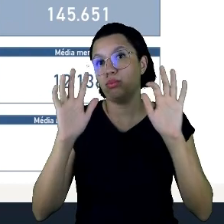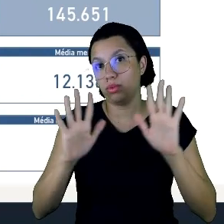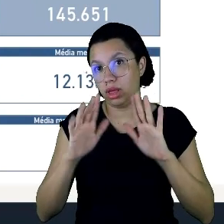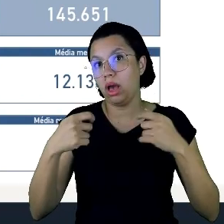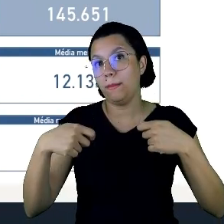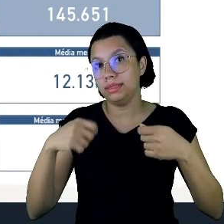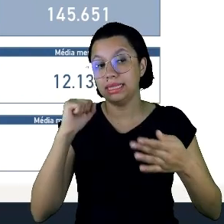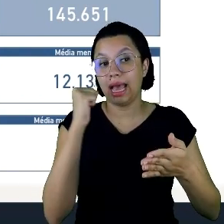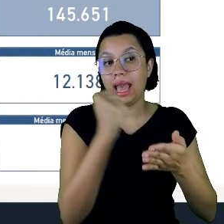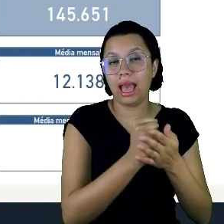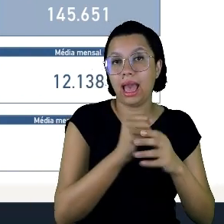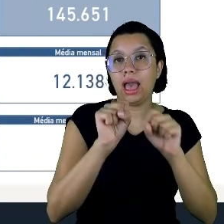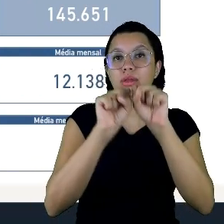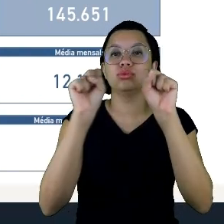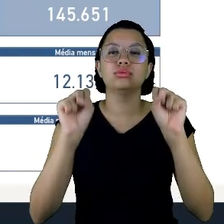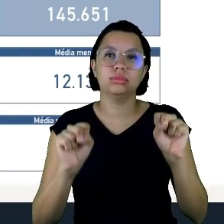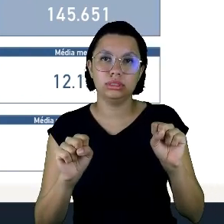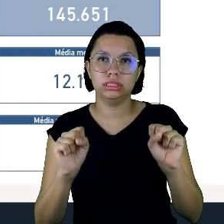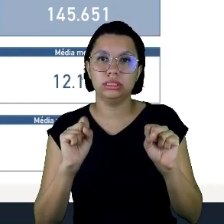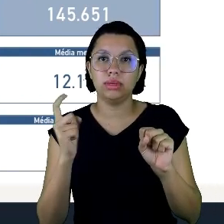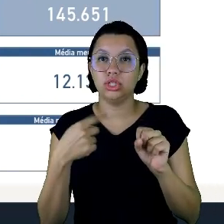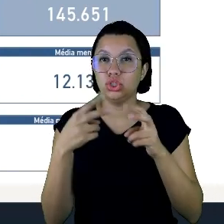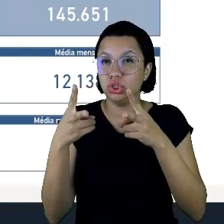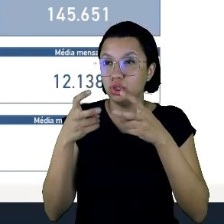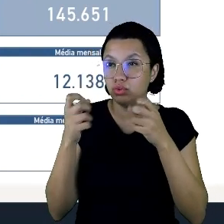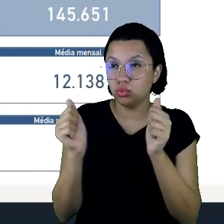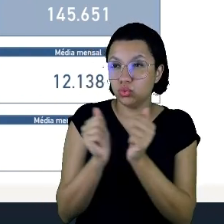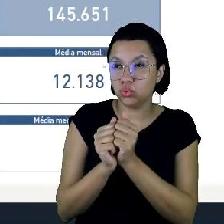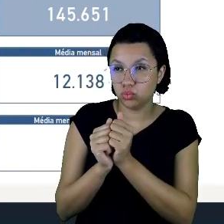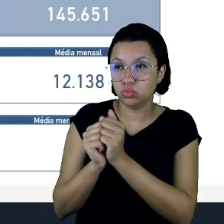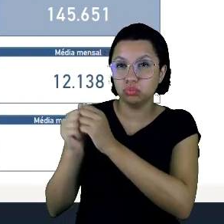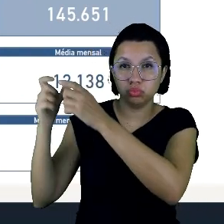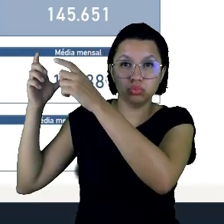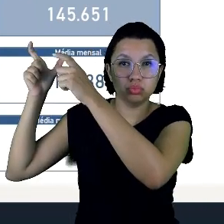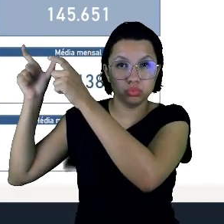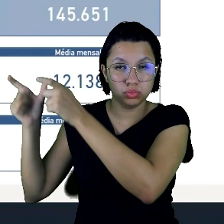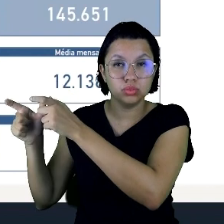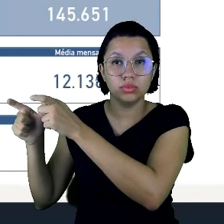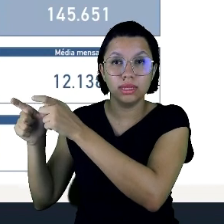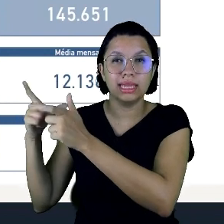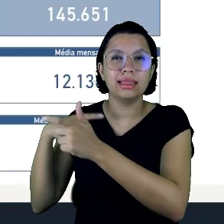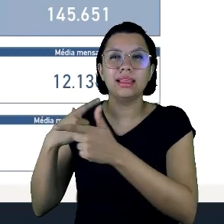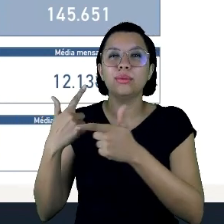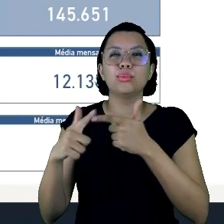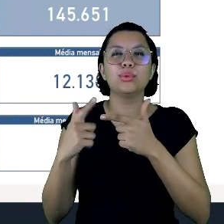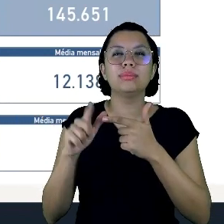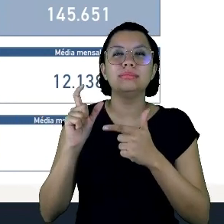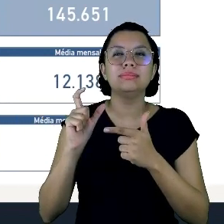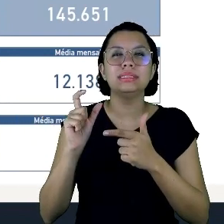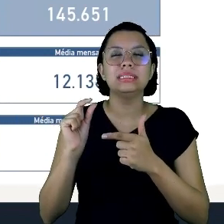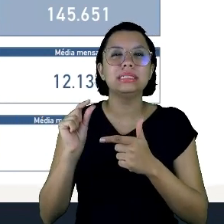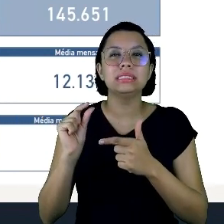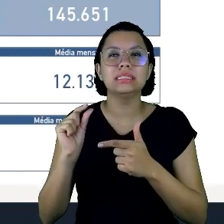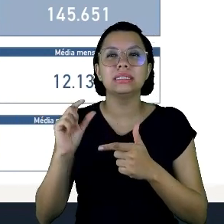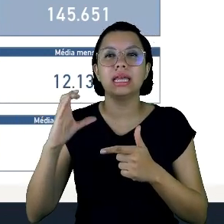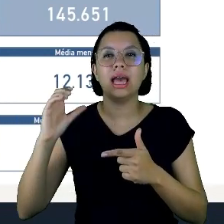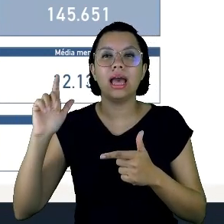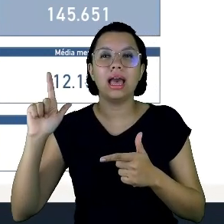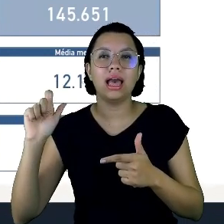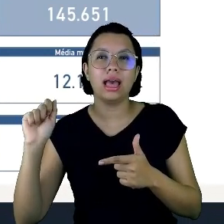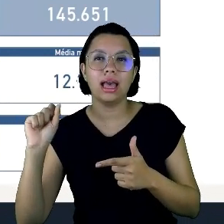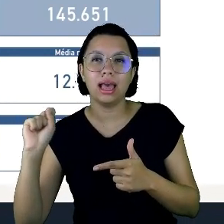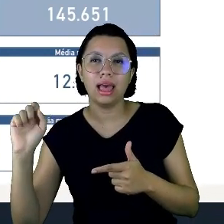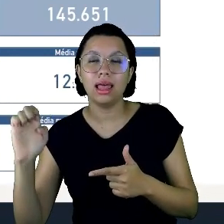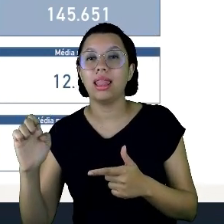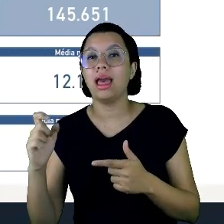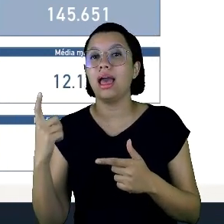grau. Isso, claro, que tem que estar cadastrado no sistema. A gente identificou, junto com a SET, que está com algum probleminha aqui